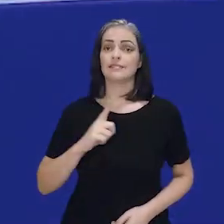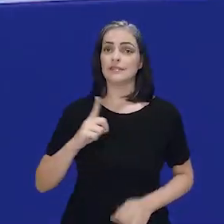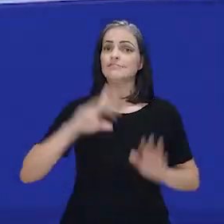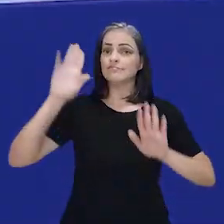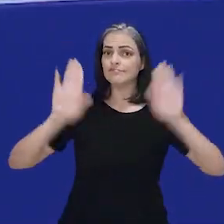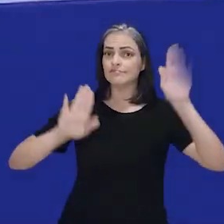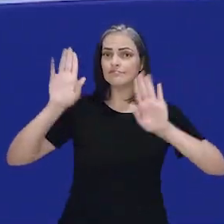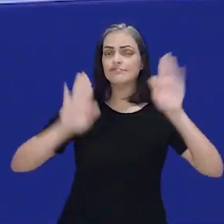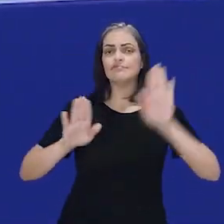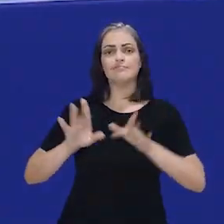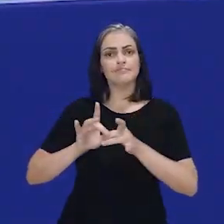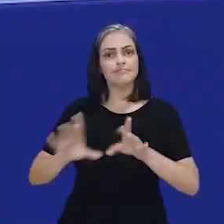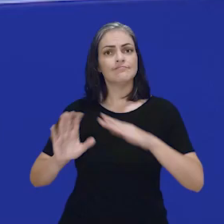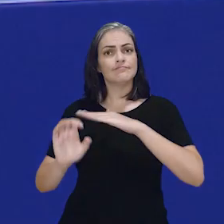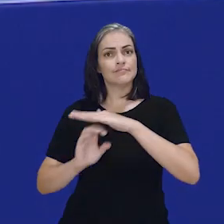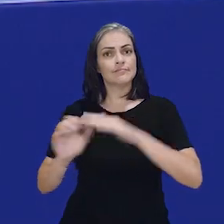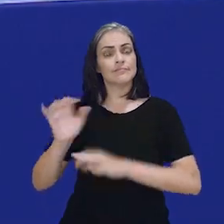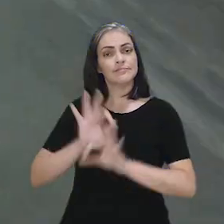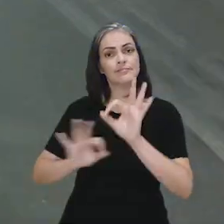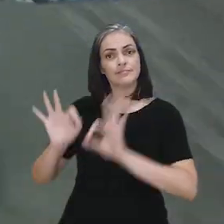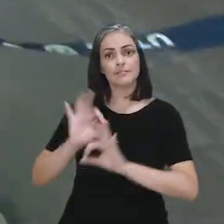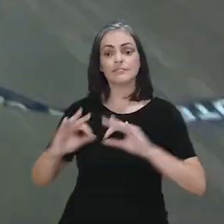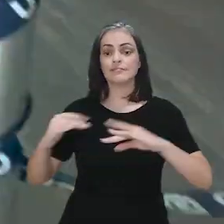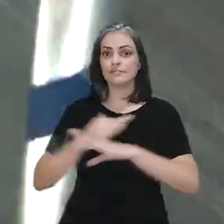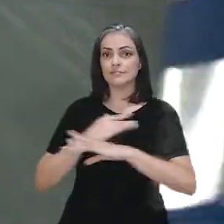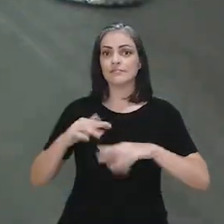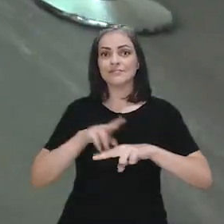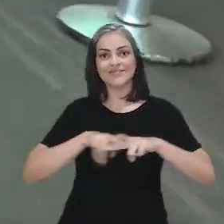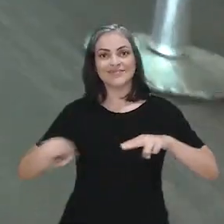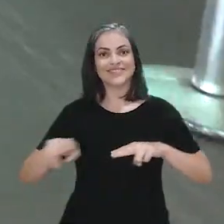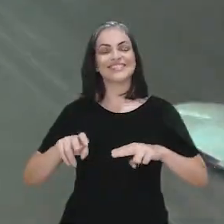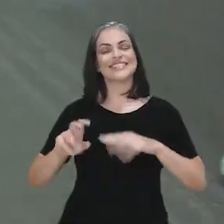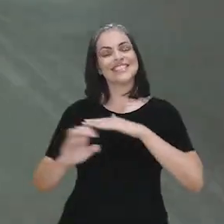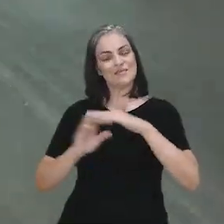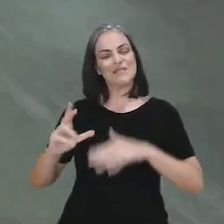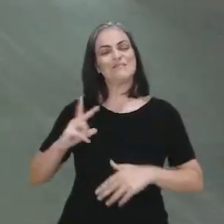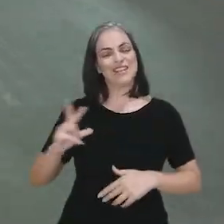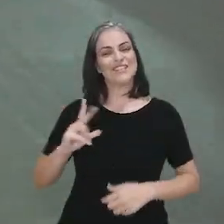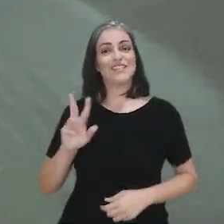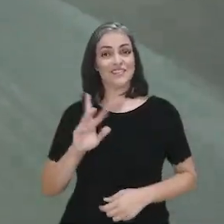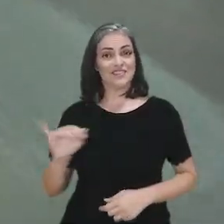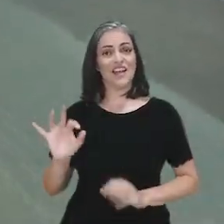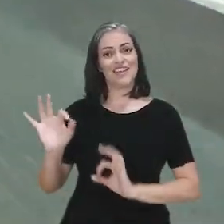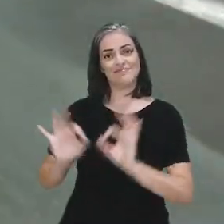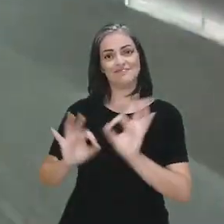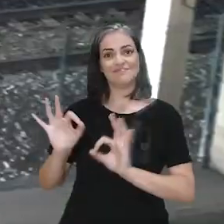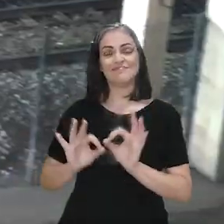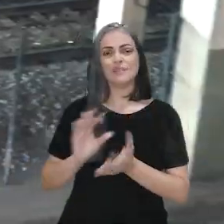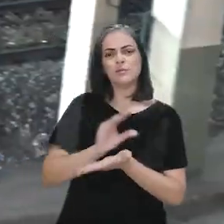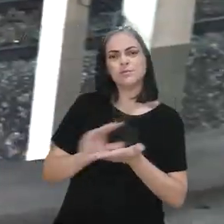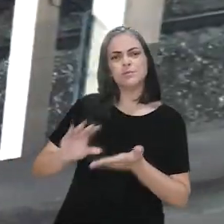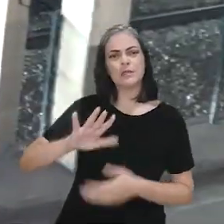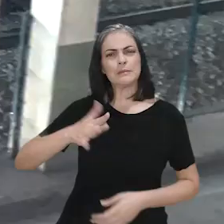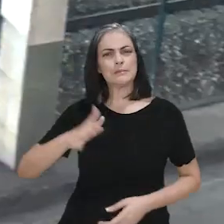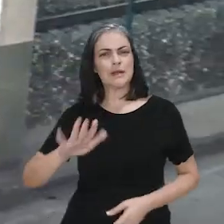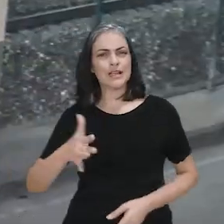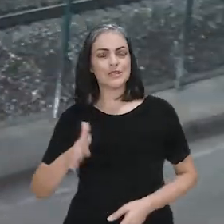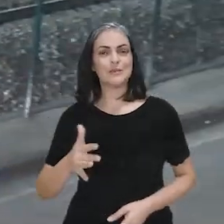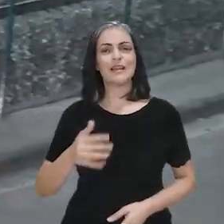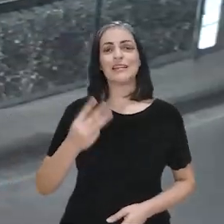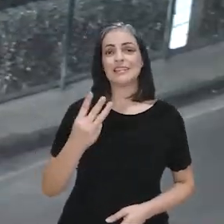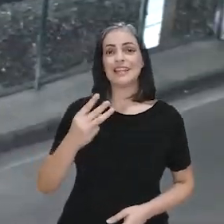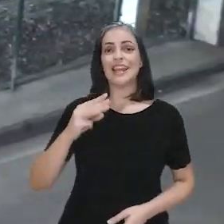o leilão de concessão do metrô da região metropolitana à iniciativa privada. O investimento projetado é de